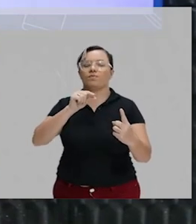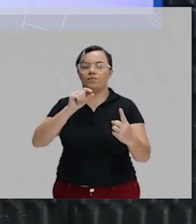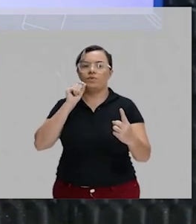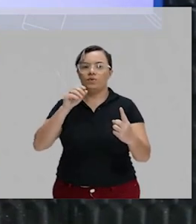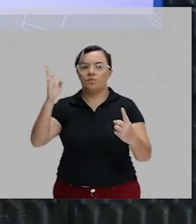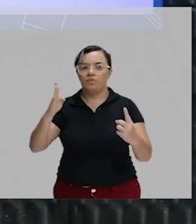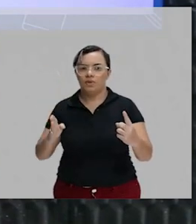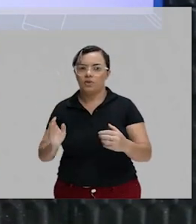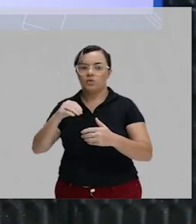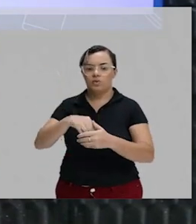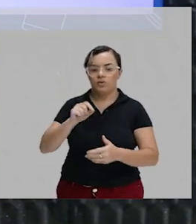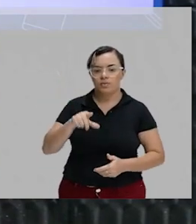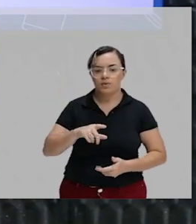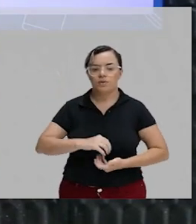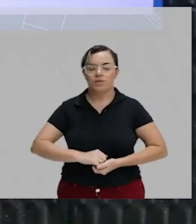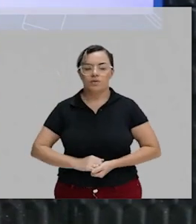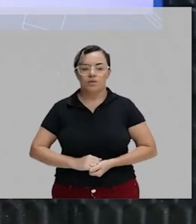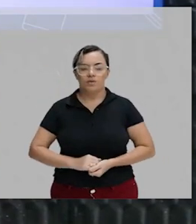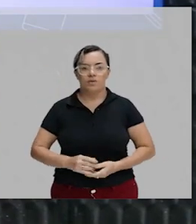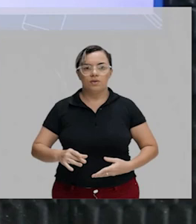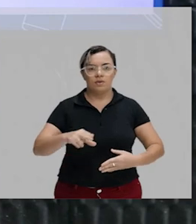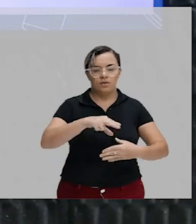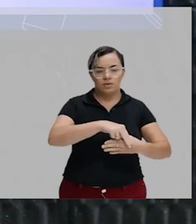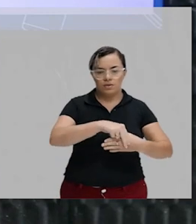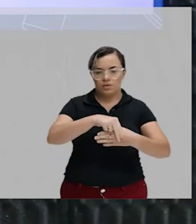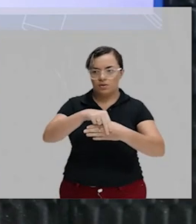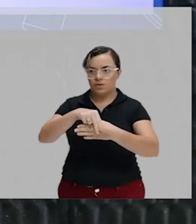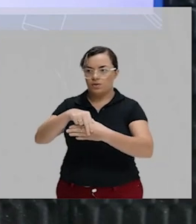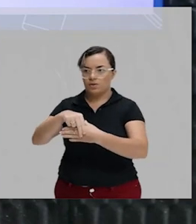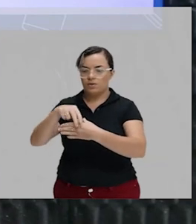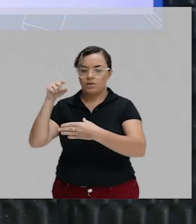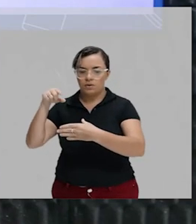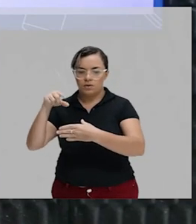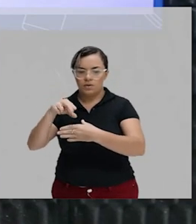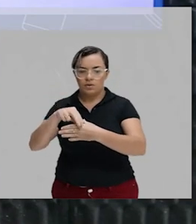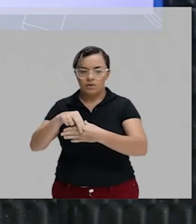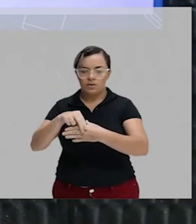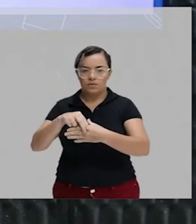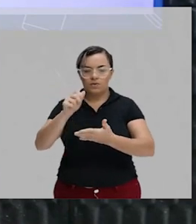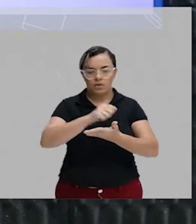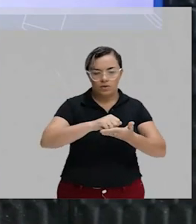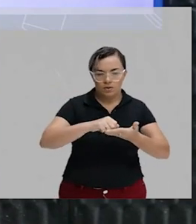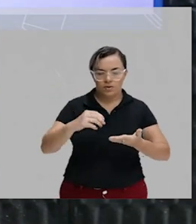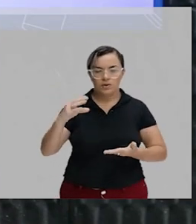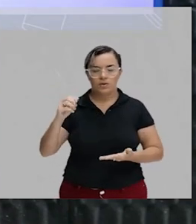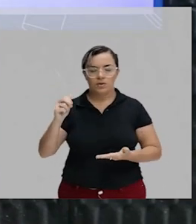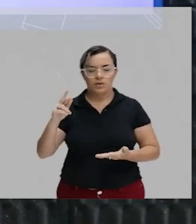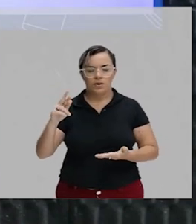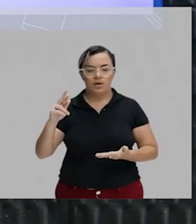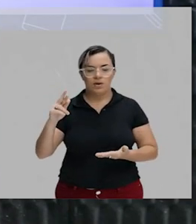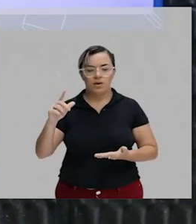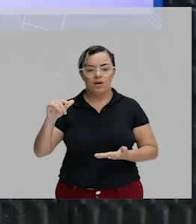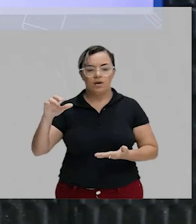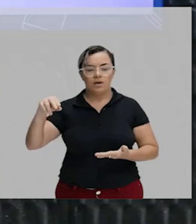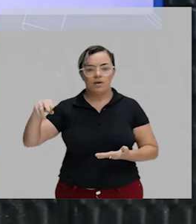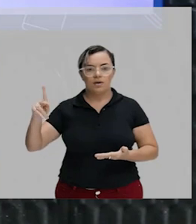no Brasil esse cordel foi escrito por carlinos cordel eu encontrei isso no Recanto das Letras